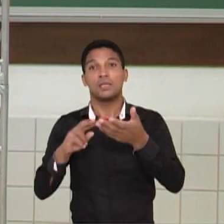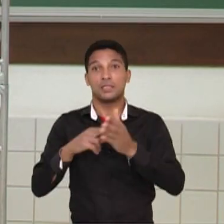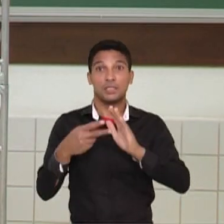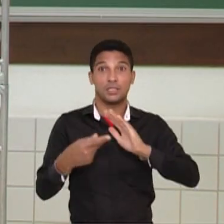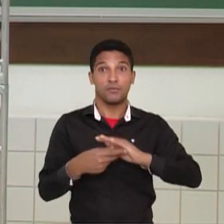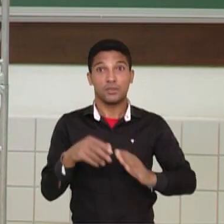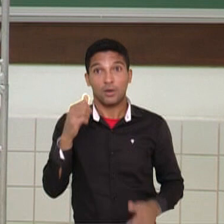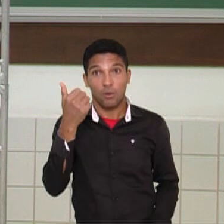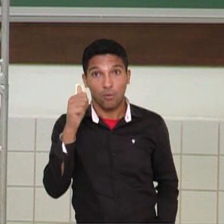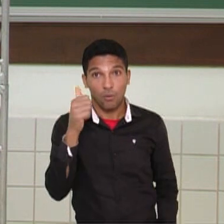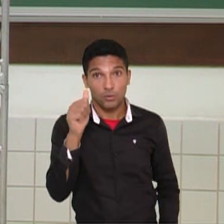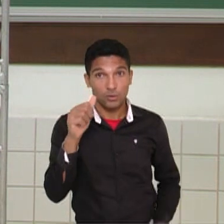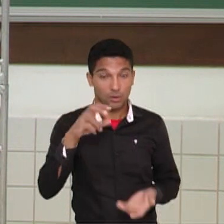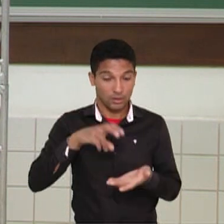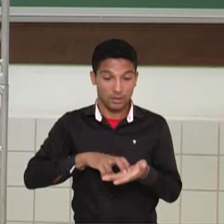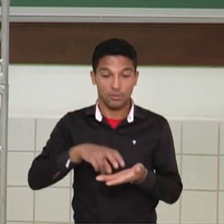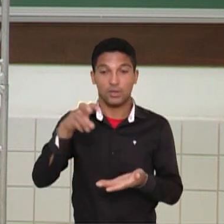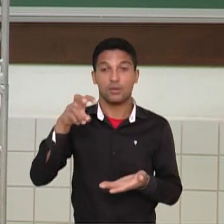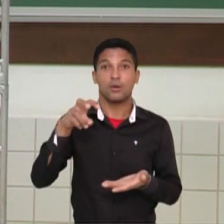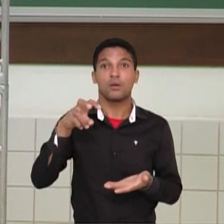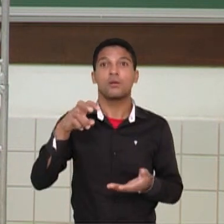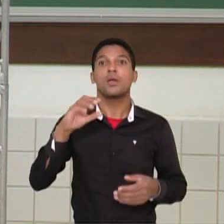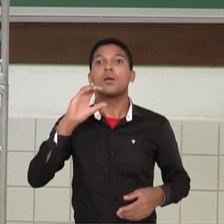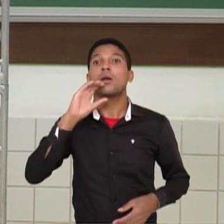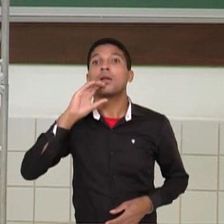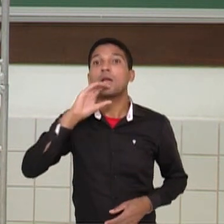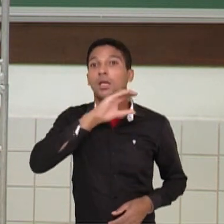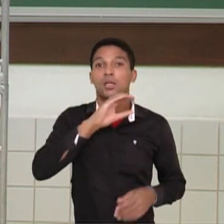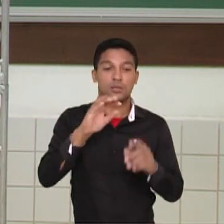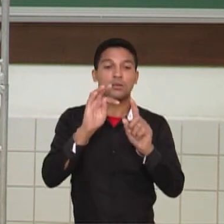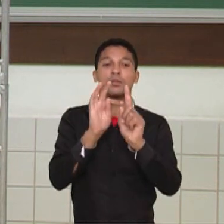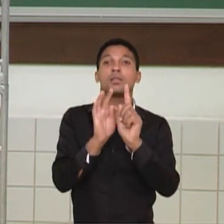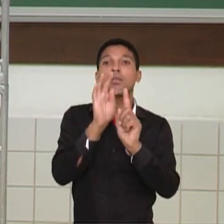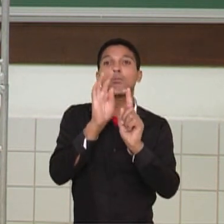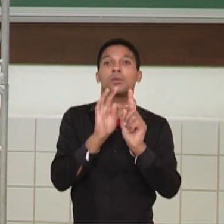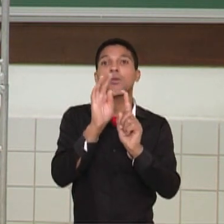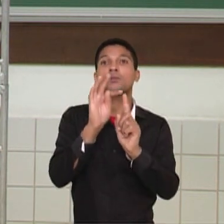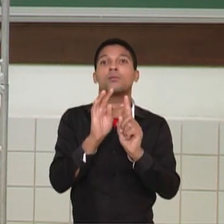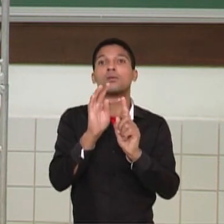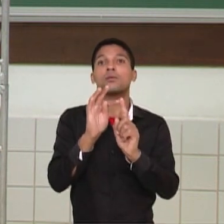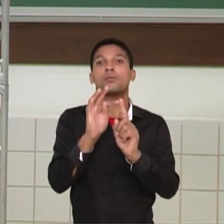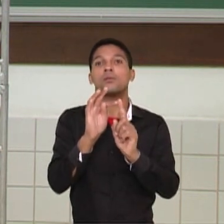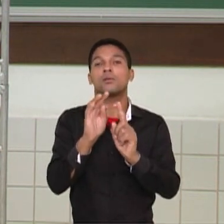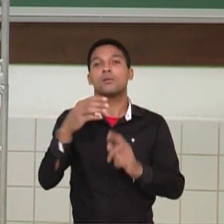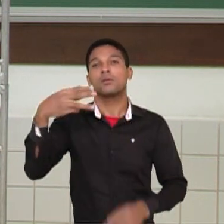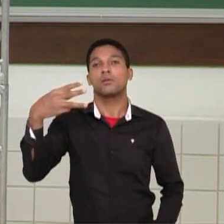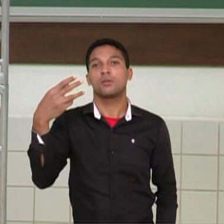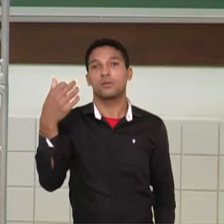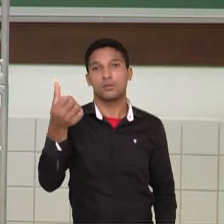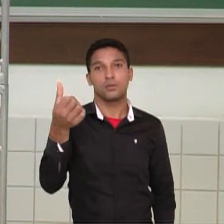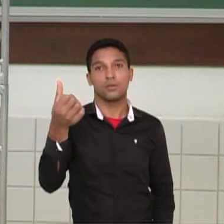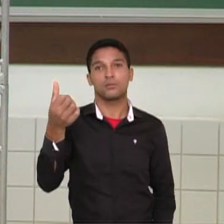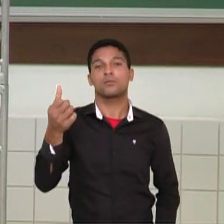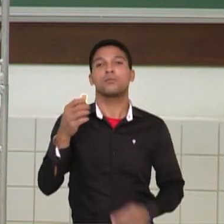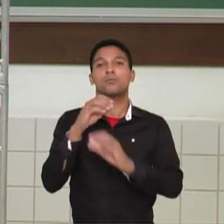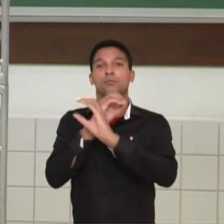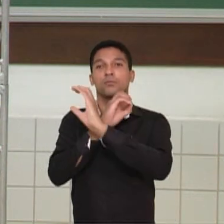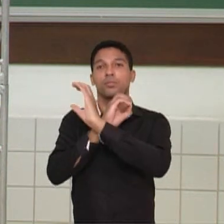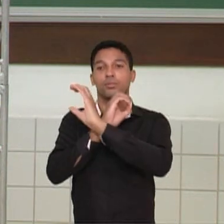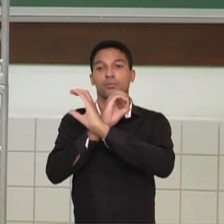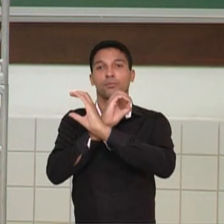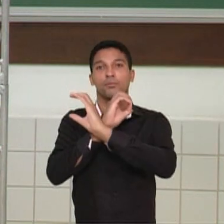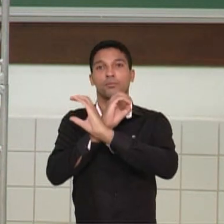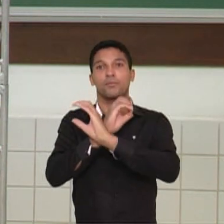horas da manhã. Beleza? Aí por hoje é só, né? Vimos na aula de hoje então algumas aplicações da função quadrática,